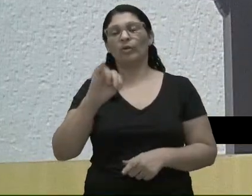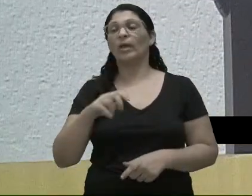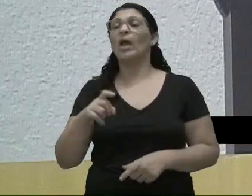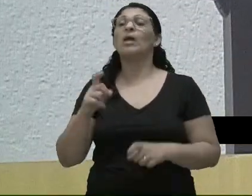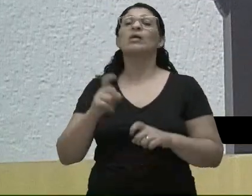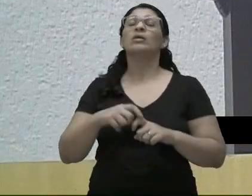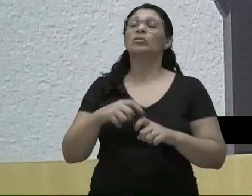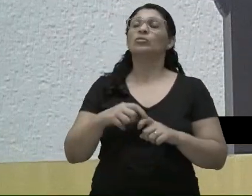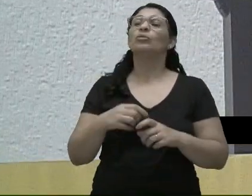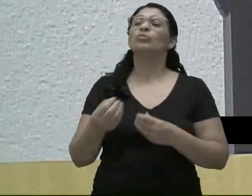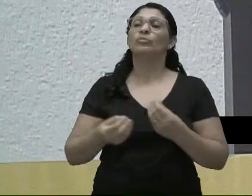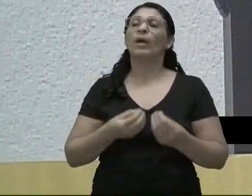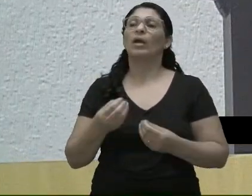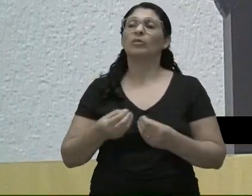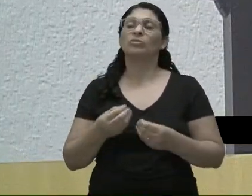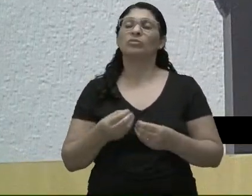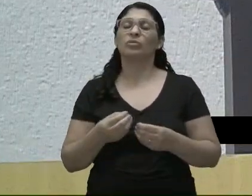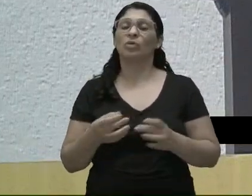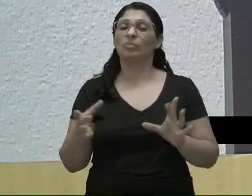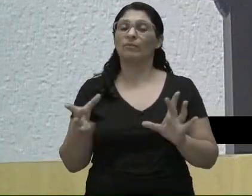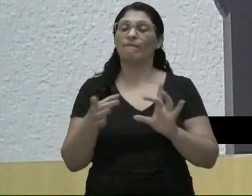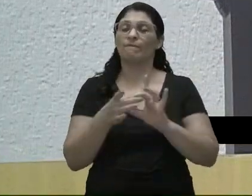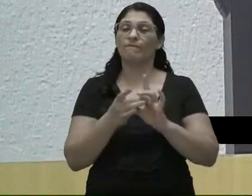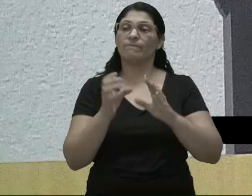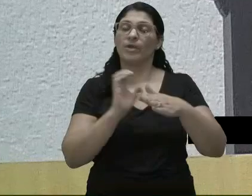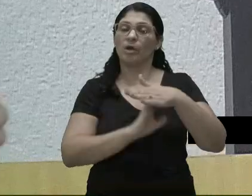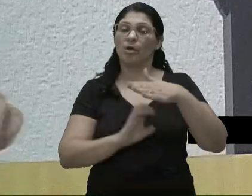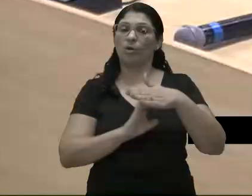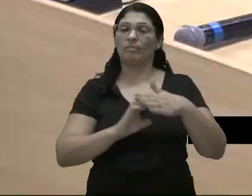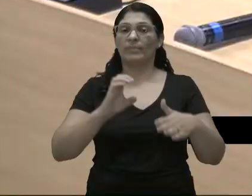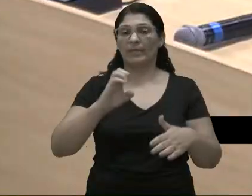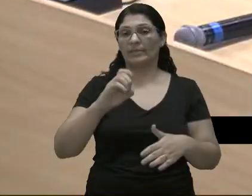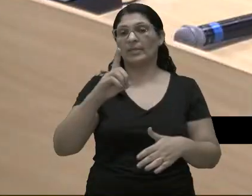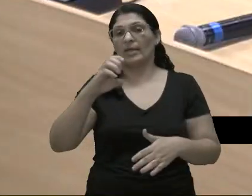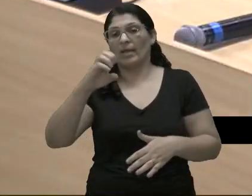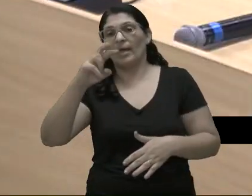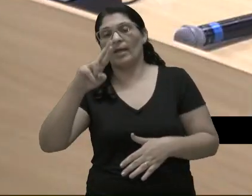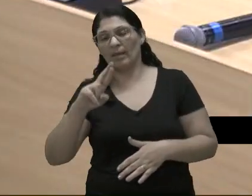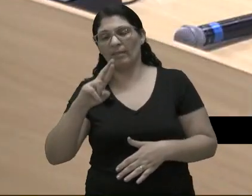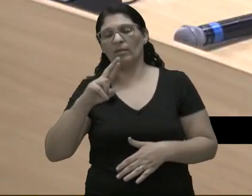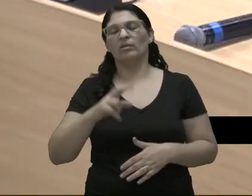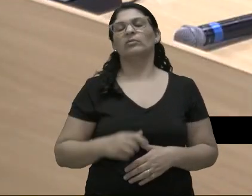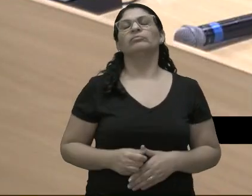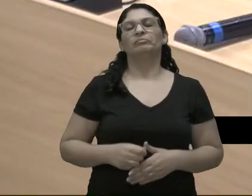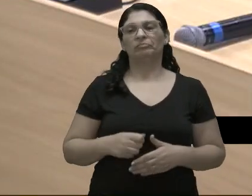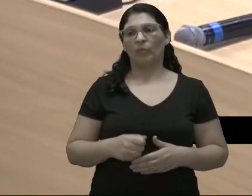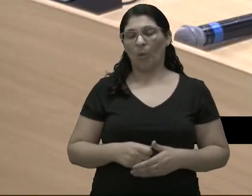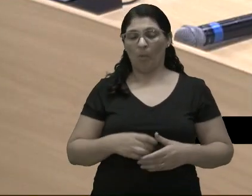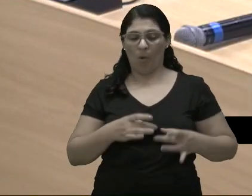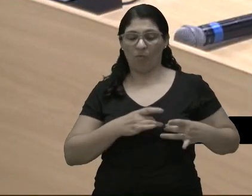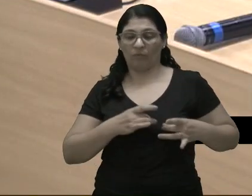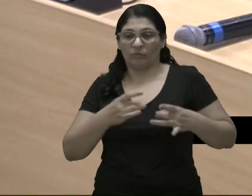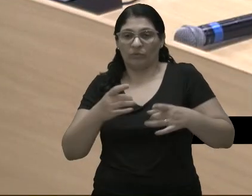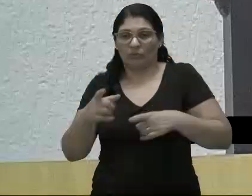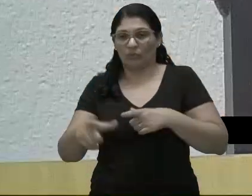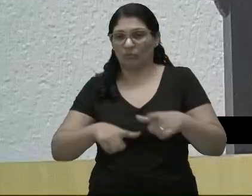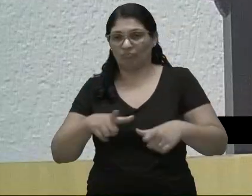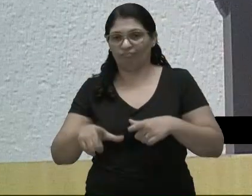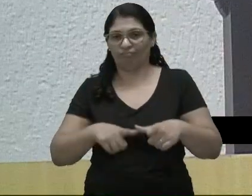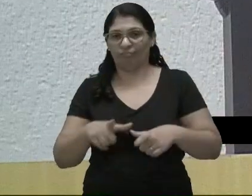estão vinculados à empresa Éder. Isso, é um prestador de serviço. Tá. E o Éder não